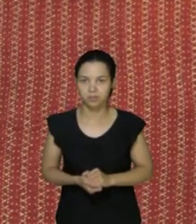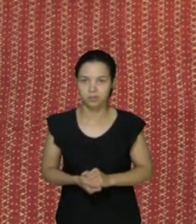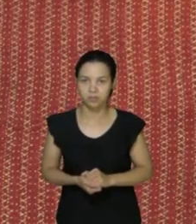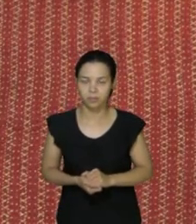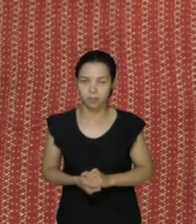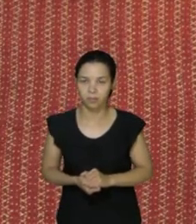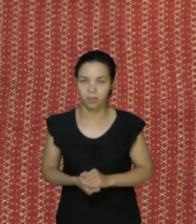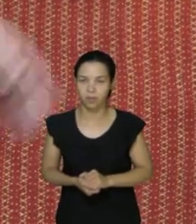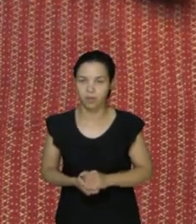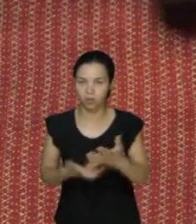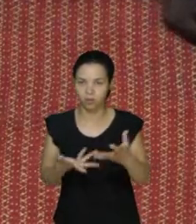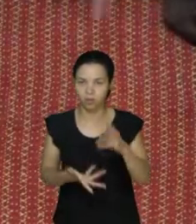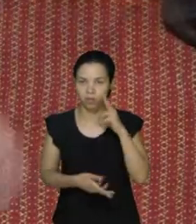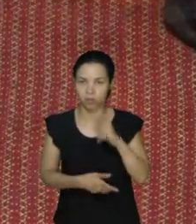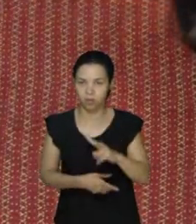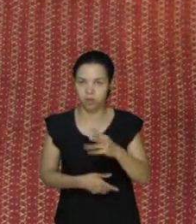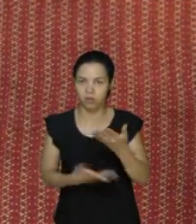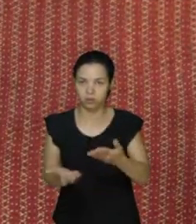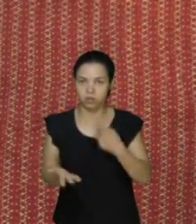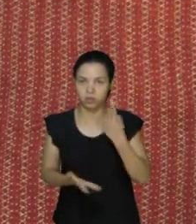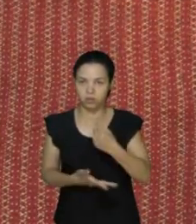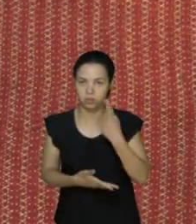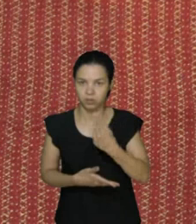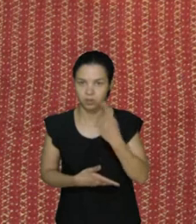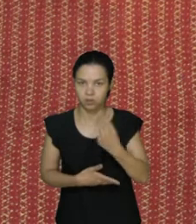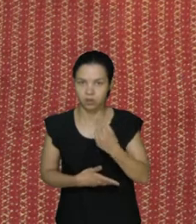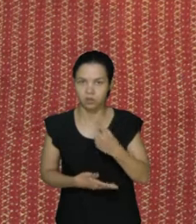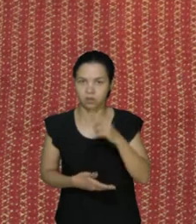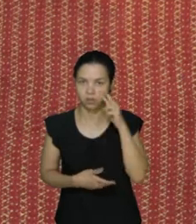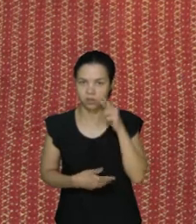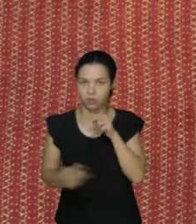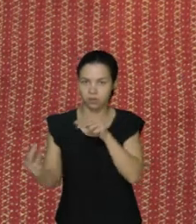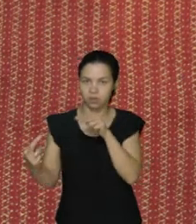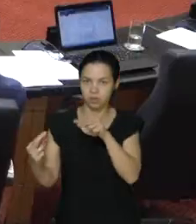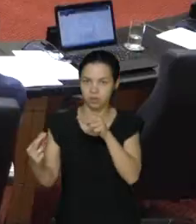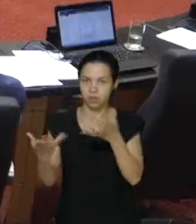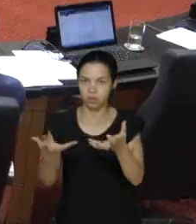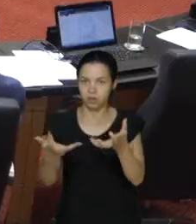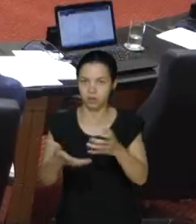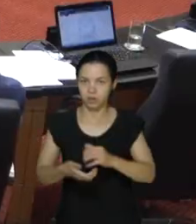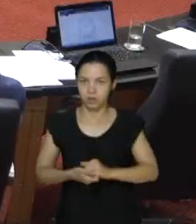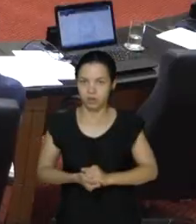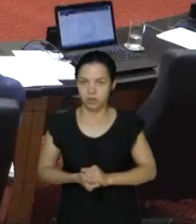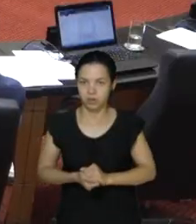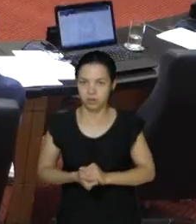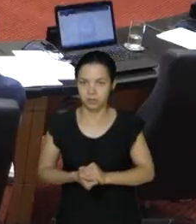eu gostaria de olhar para o meu colega deputado. Gostaria de olhar.